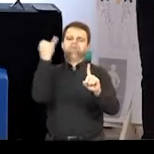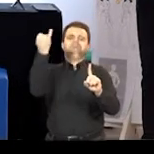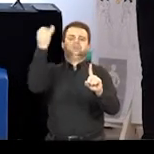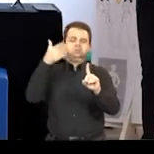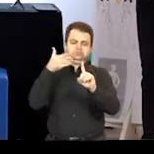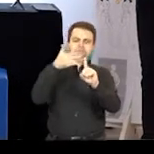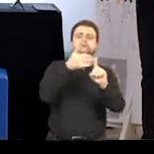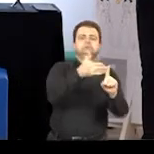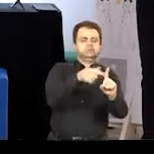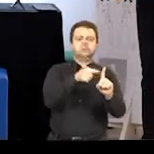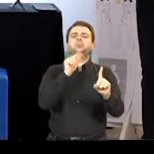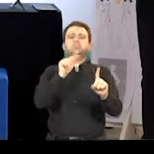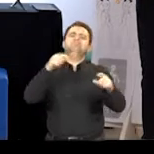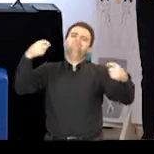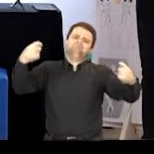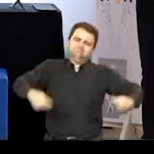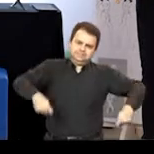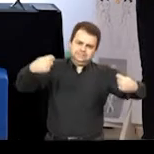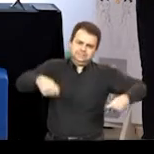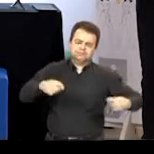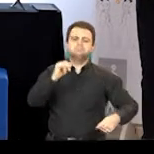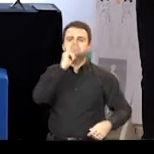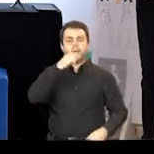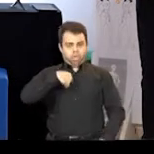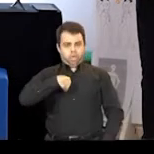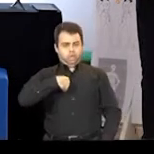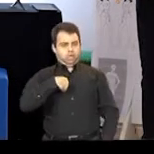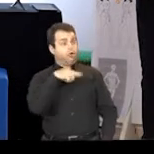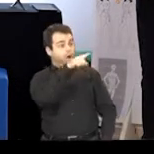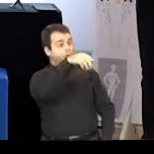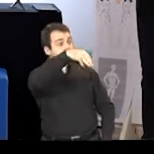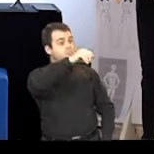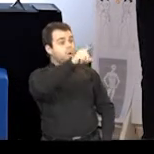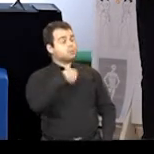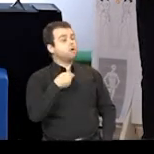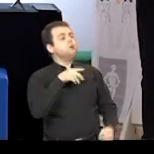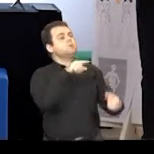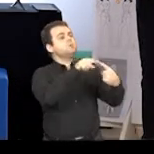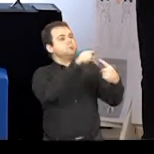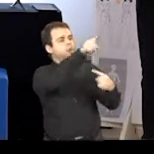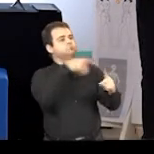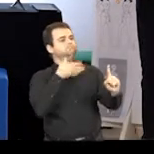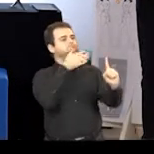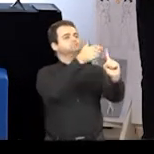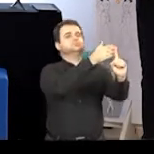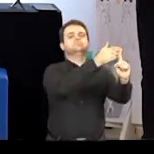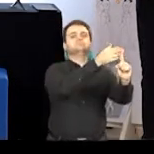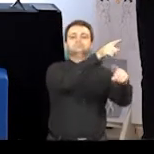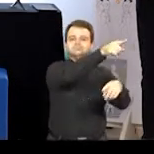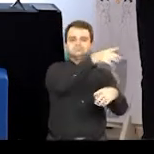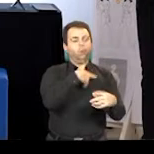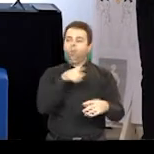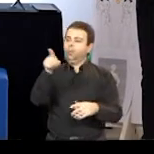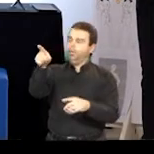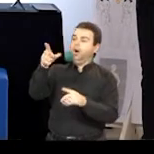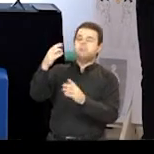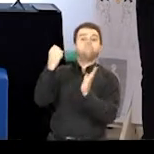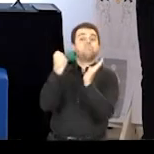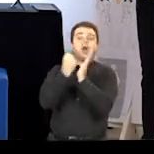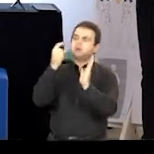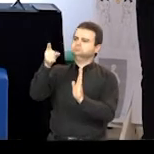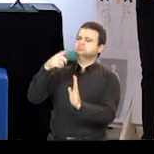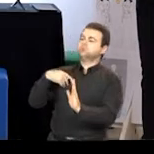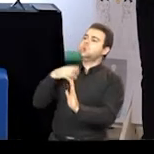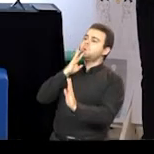e é essencial. Você se reconhecer na moda, se reconhecer naquela roupa, naquela marca,